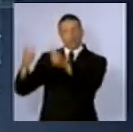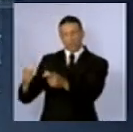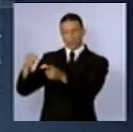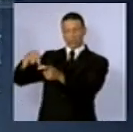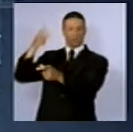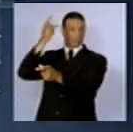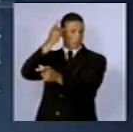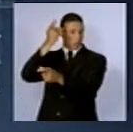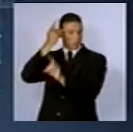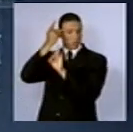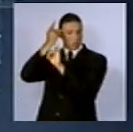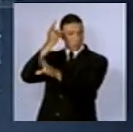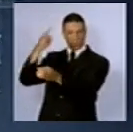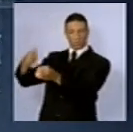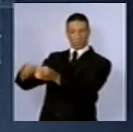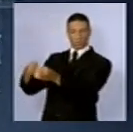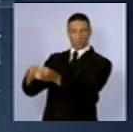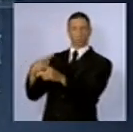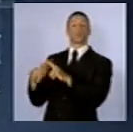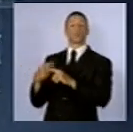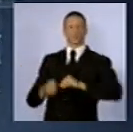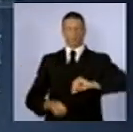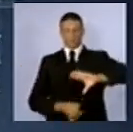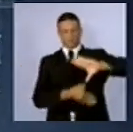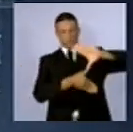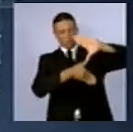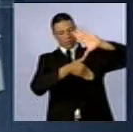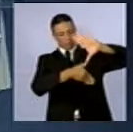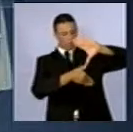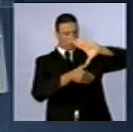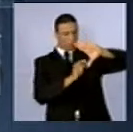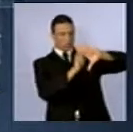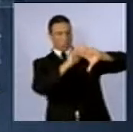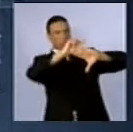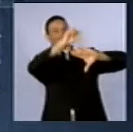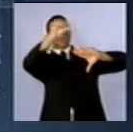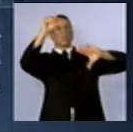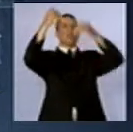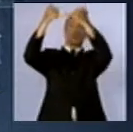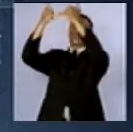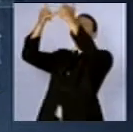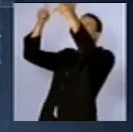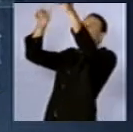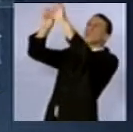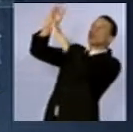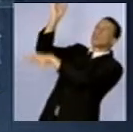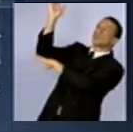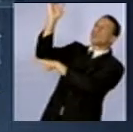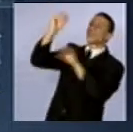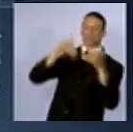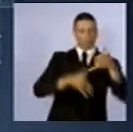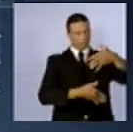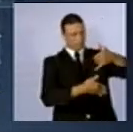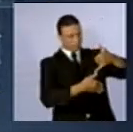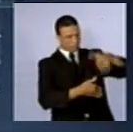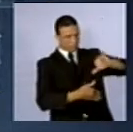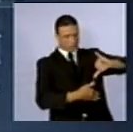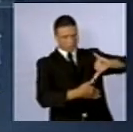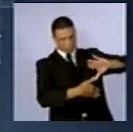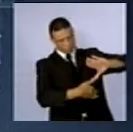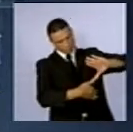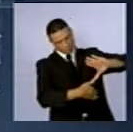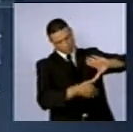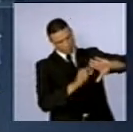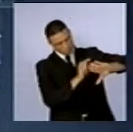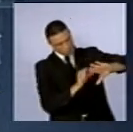São Paulo porque nós só tínhamos os mapas né das linhas de transmissão para essa região